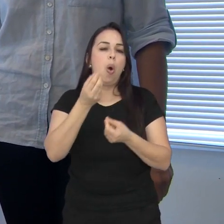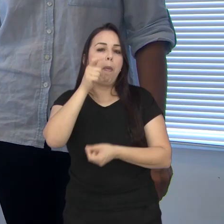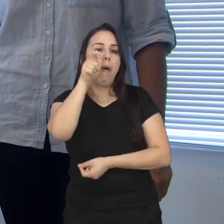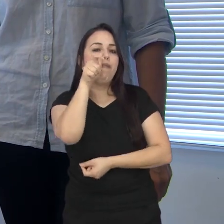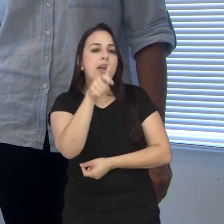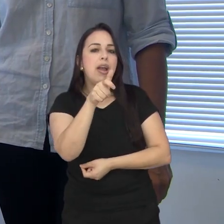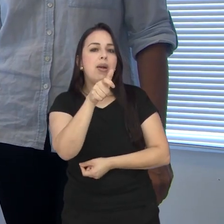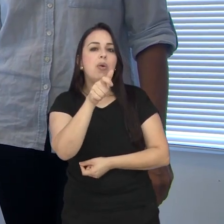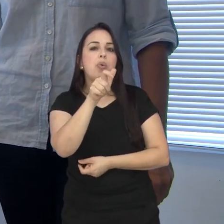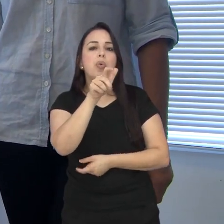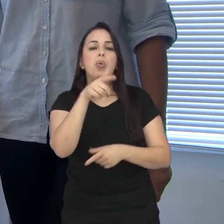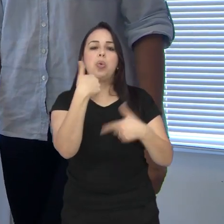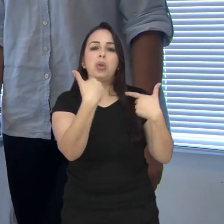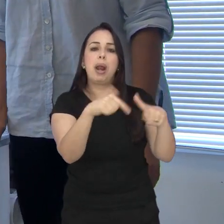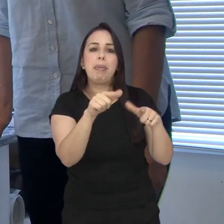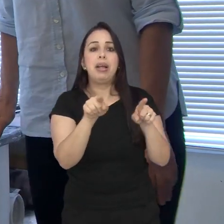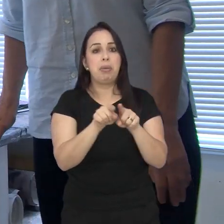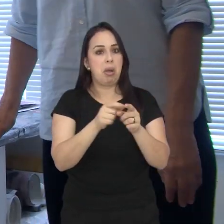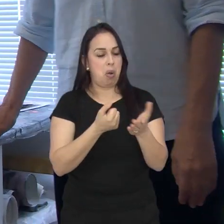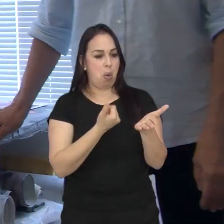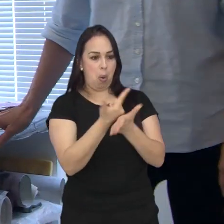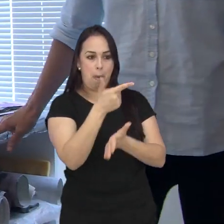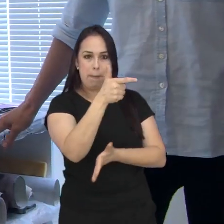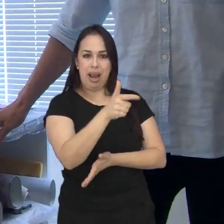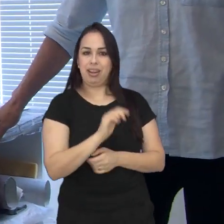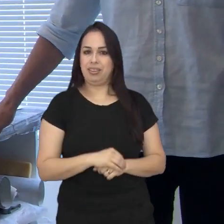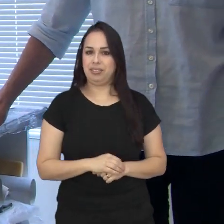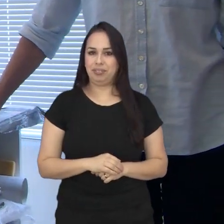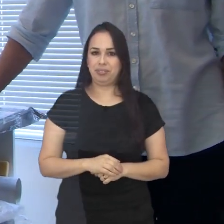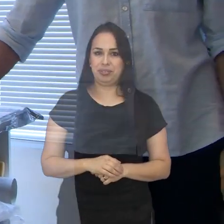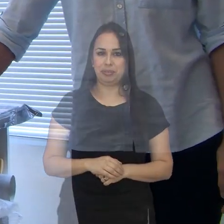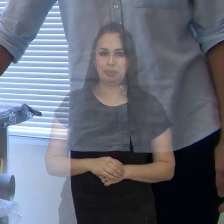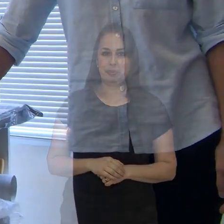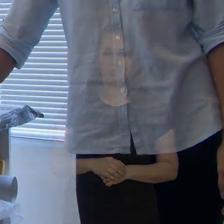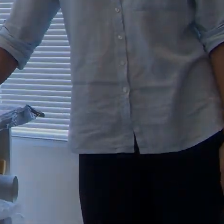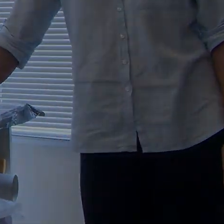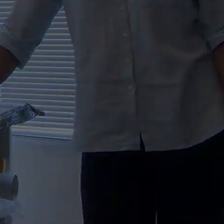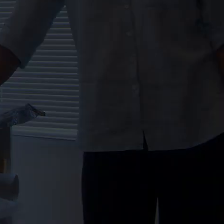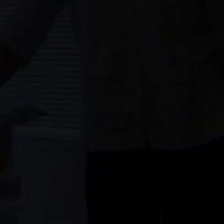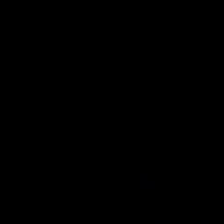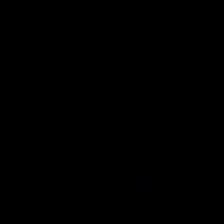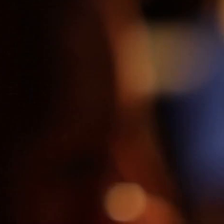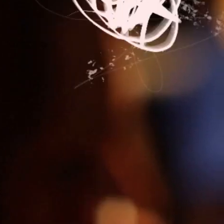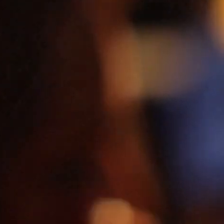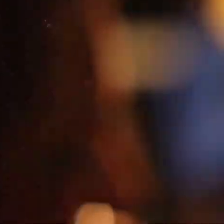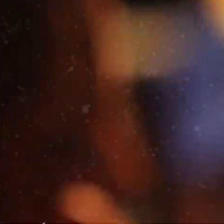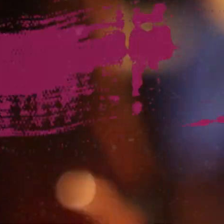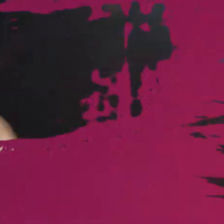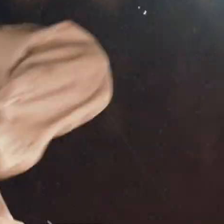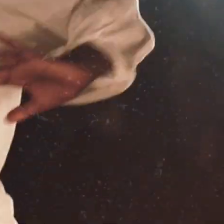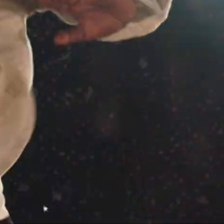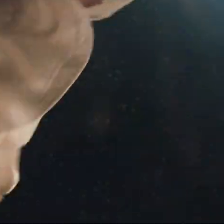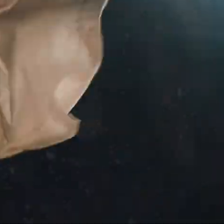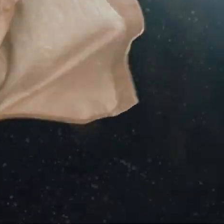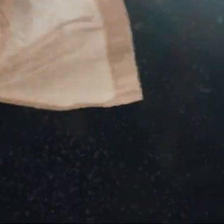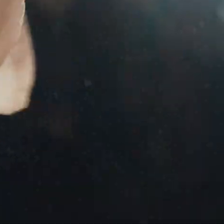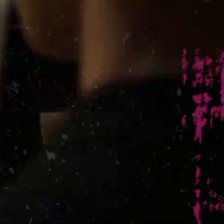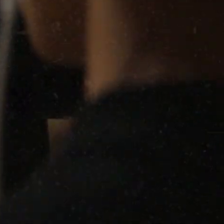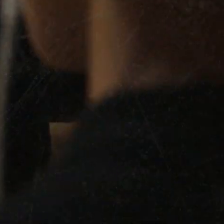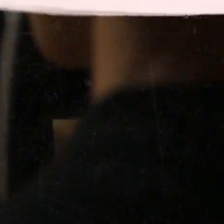você pode apreciar o trabalho da Cidinha e até adquirir aí um legítimo Ferigoli. A gente já volta.